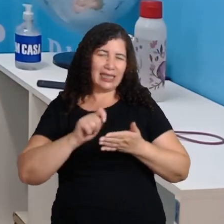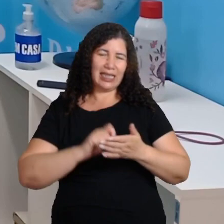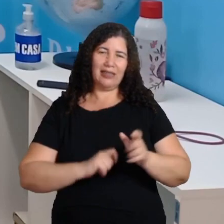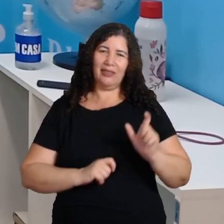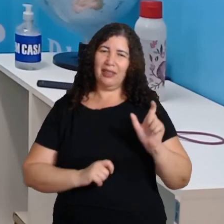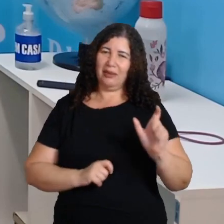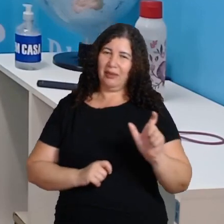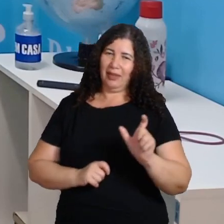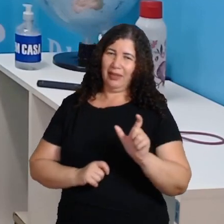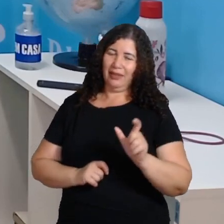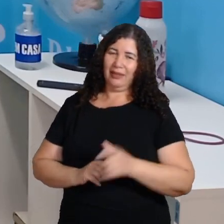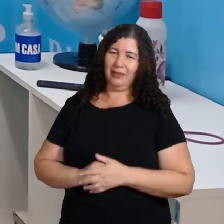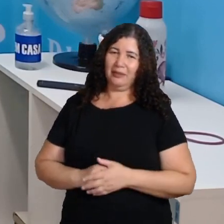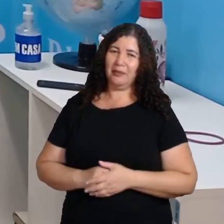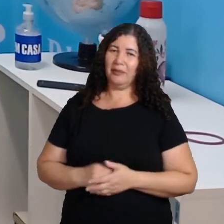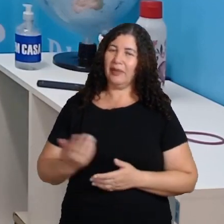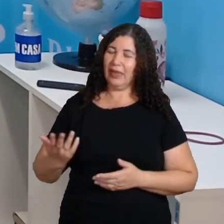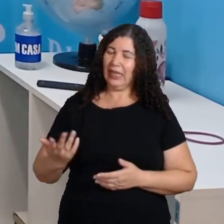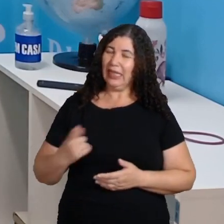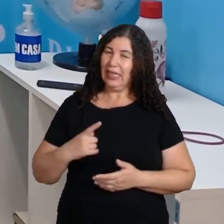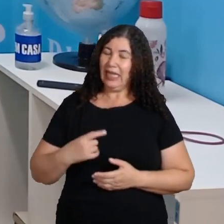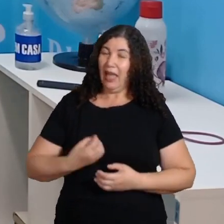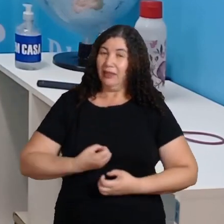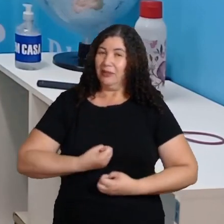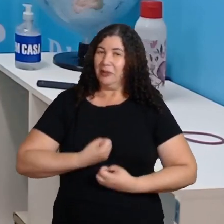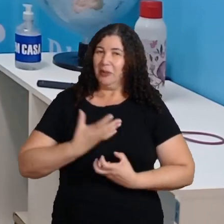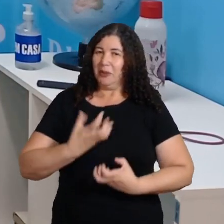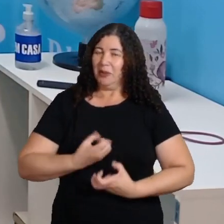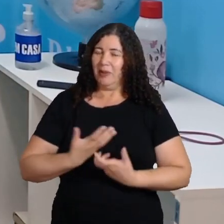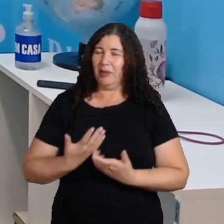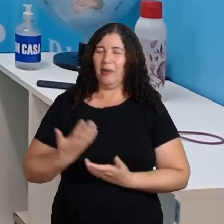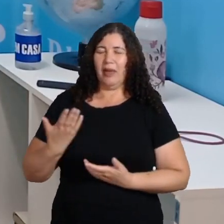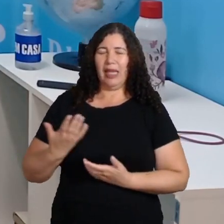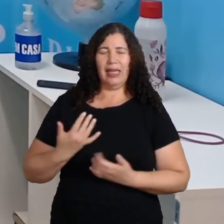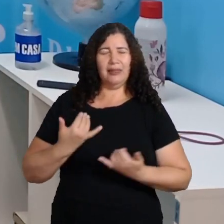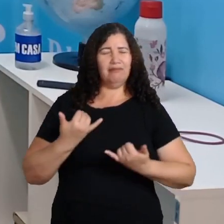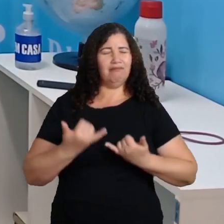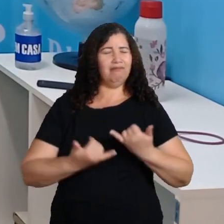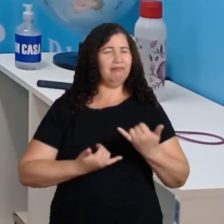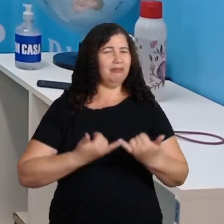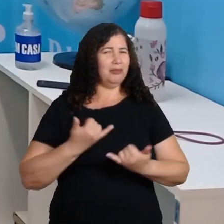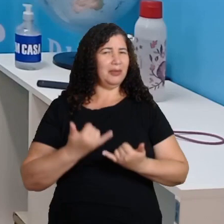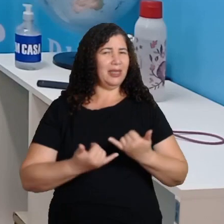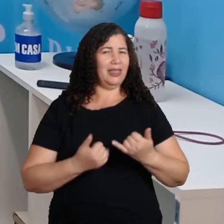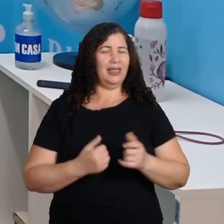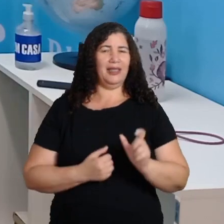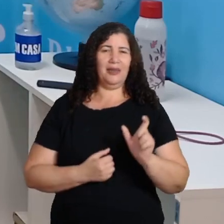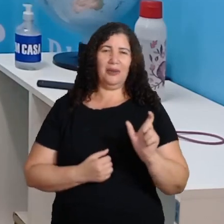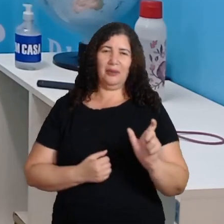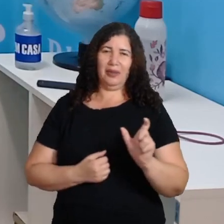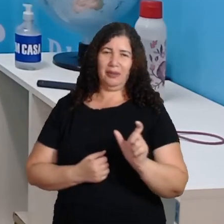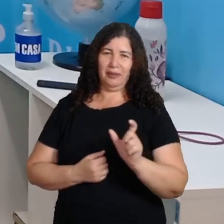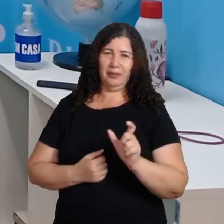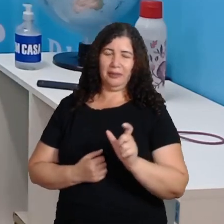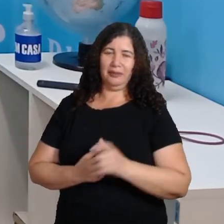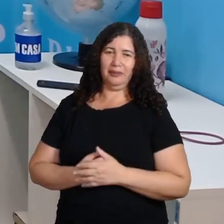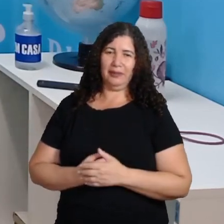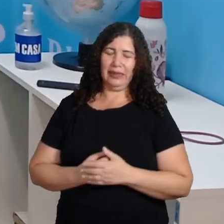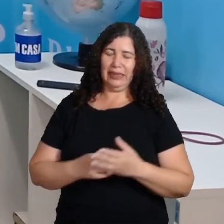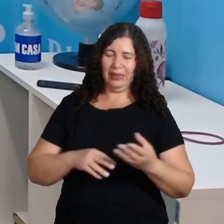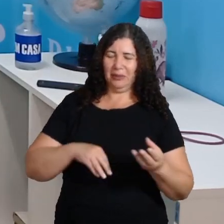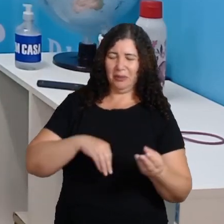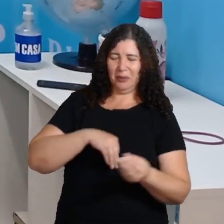linguagem. O poeta, o eu lírico aqui, ele é lúdico, ele brinca, ele